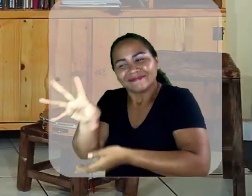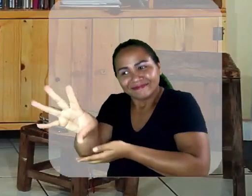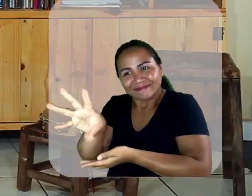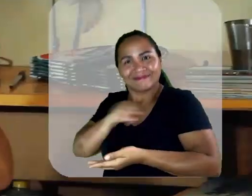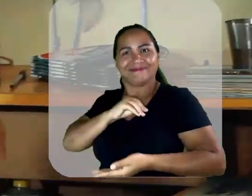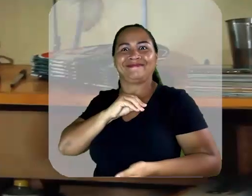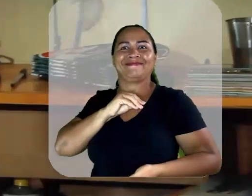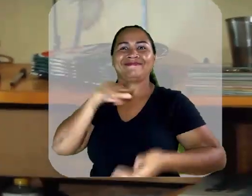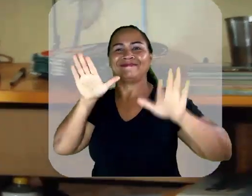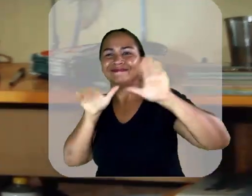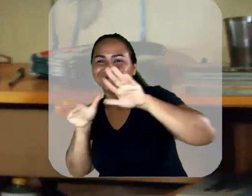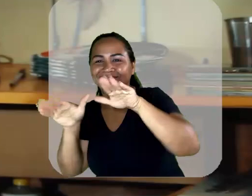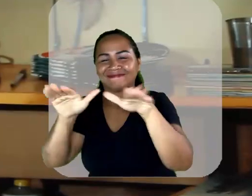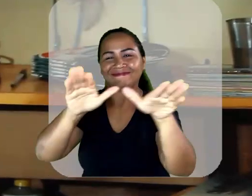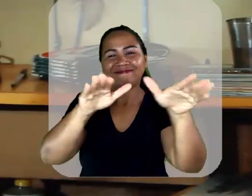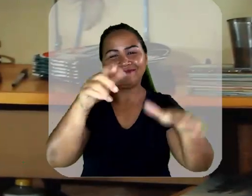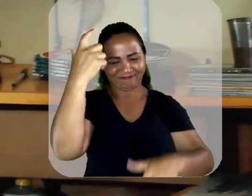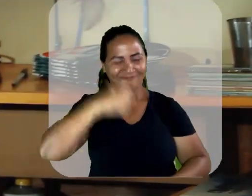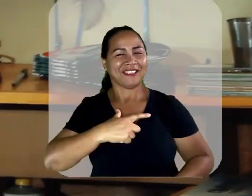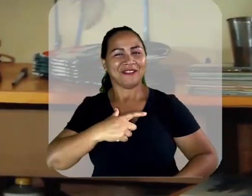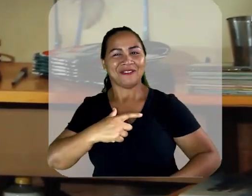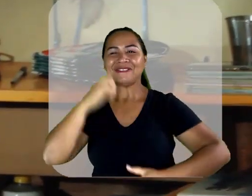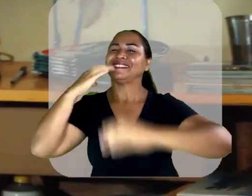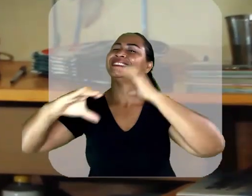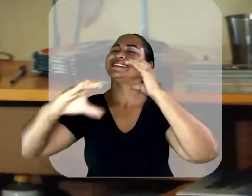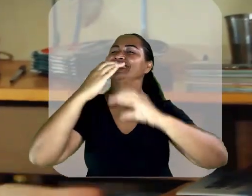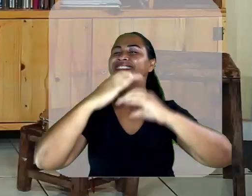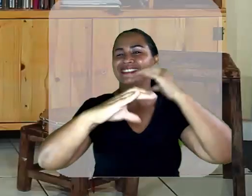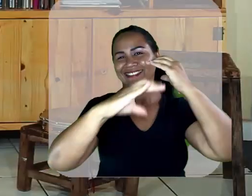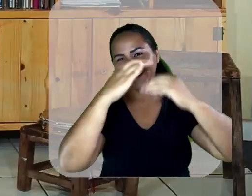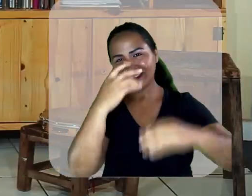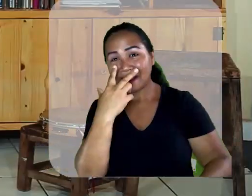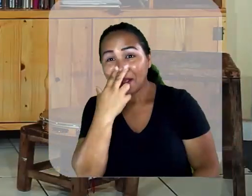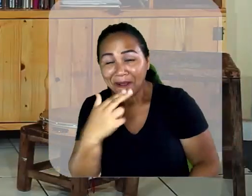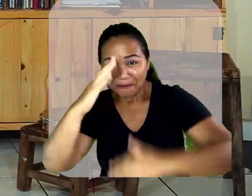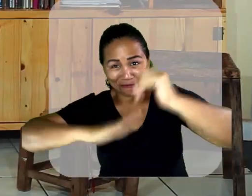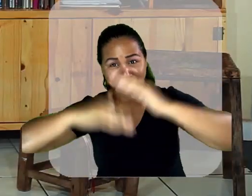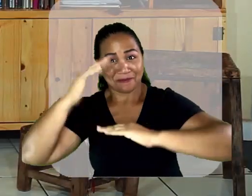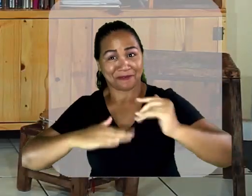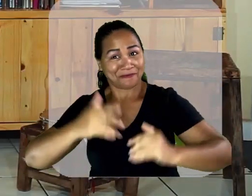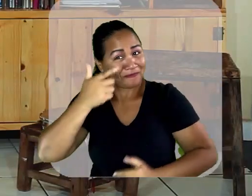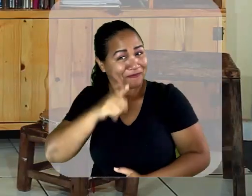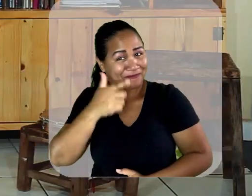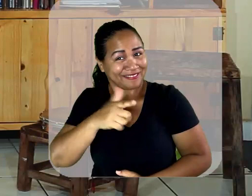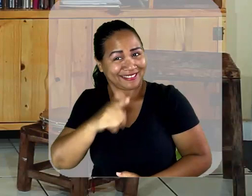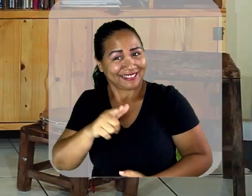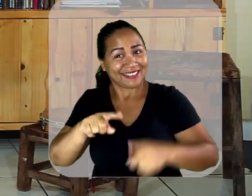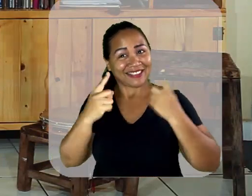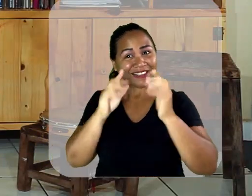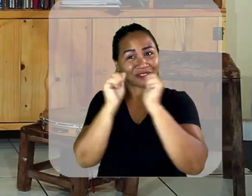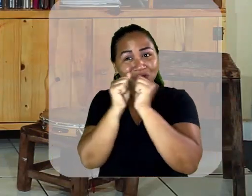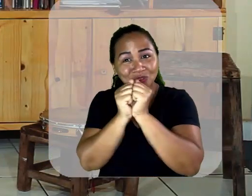canto ainda que de taquara rachada pra fazer a louvação junto com